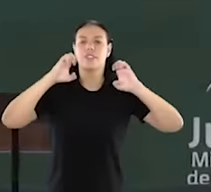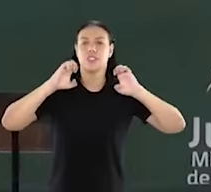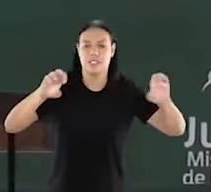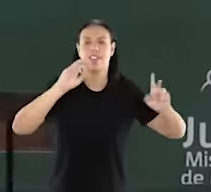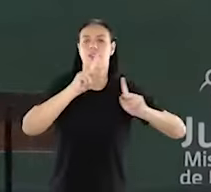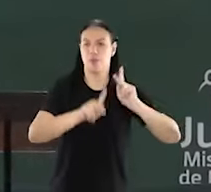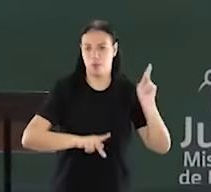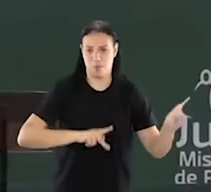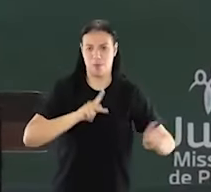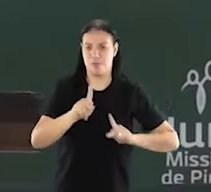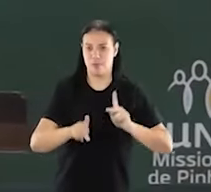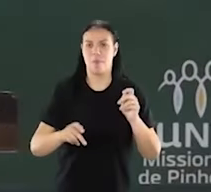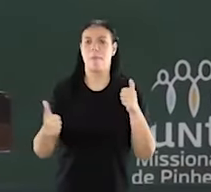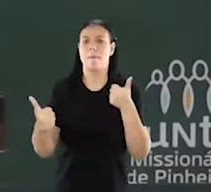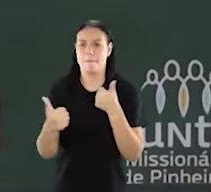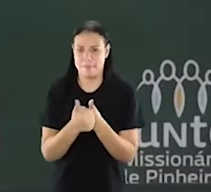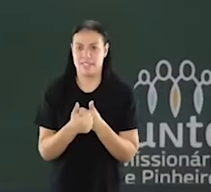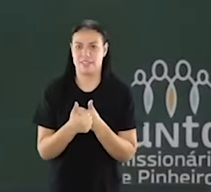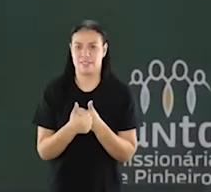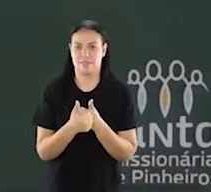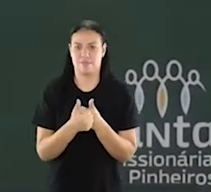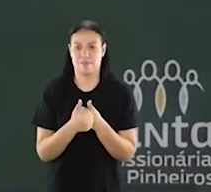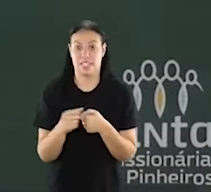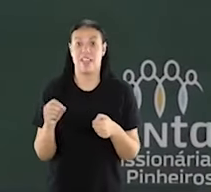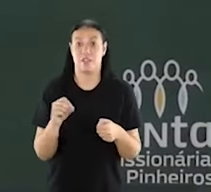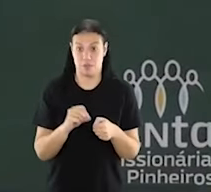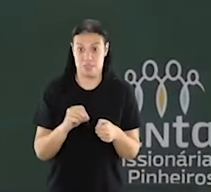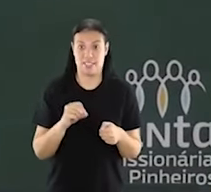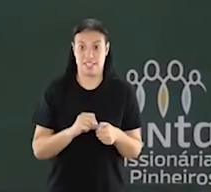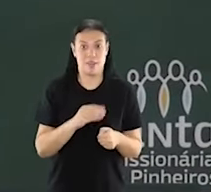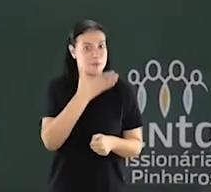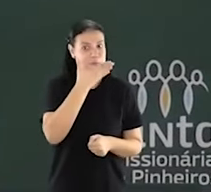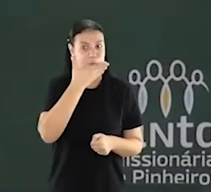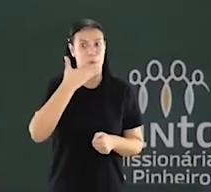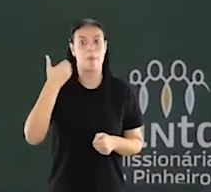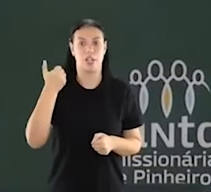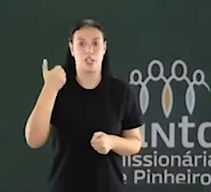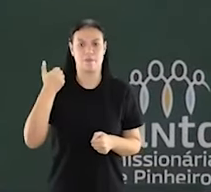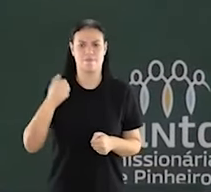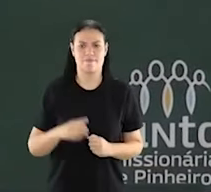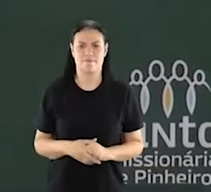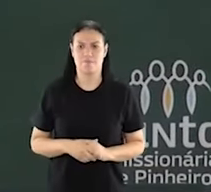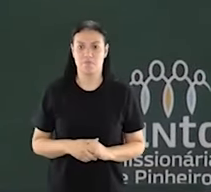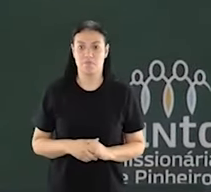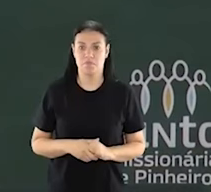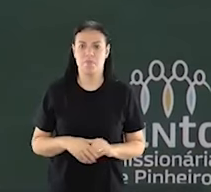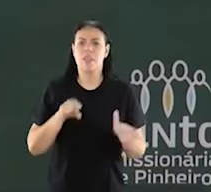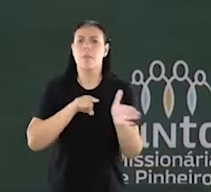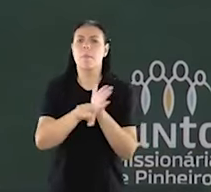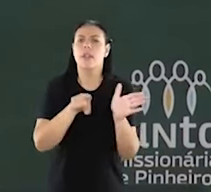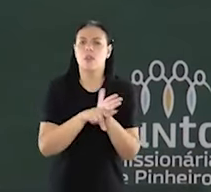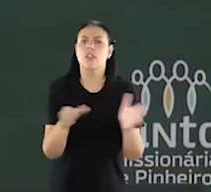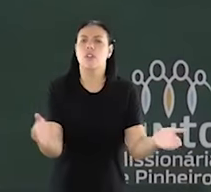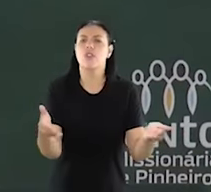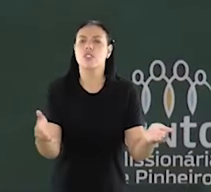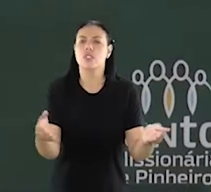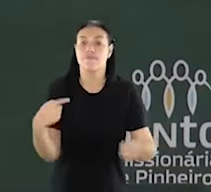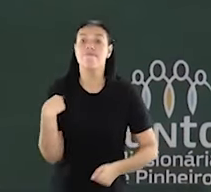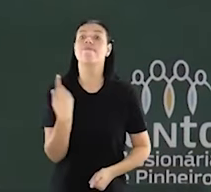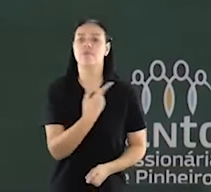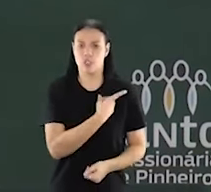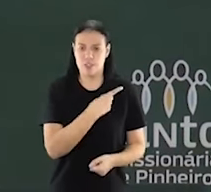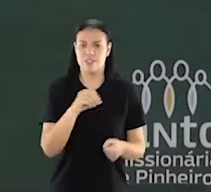Eles fizeram o que podiam. E a pergunta para nós hoje é: e nós, estamos fazendo o que podemos?